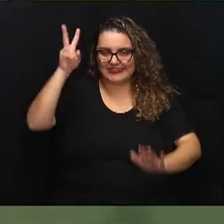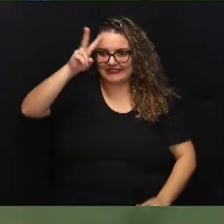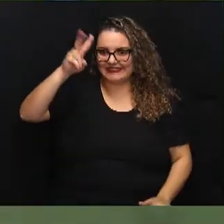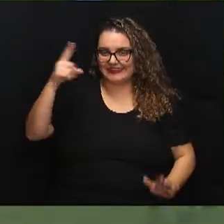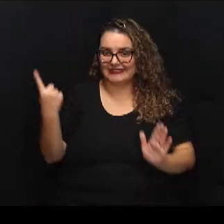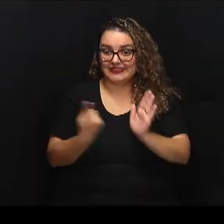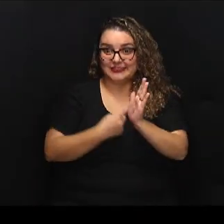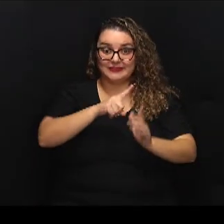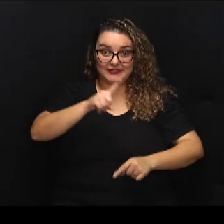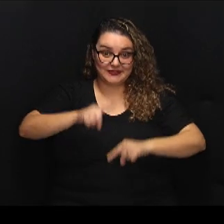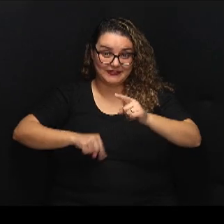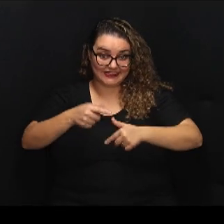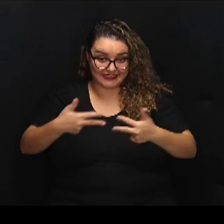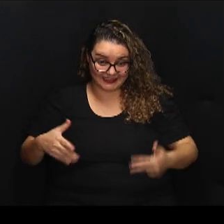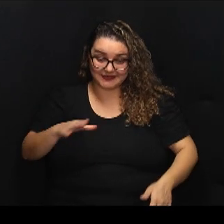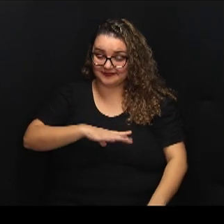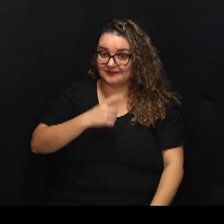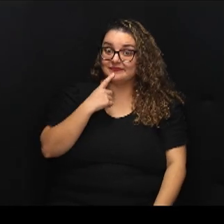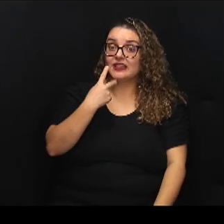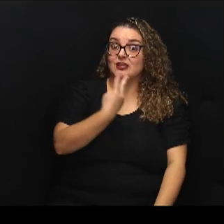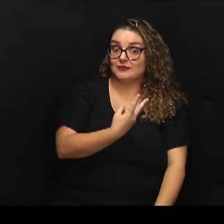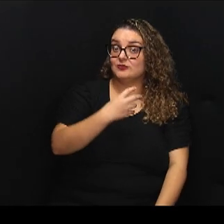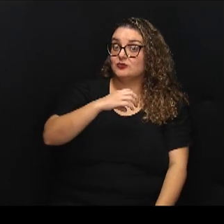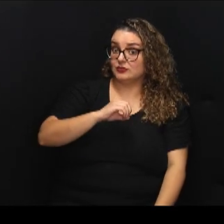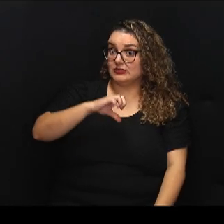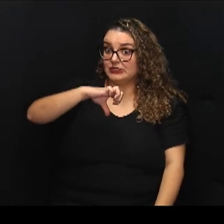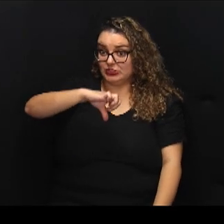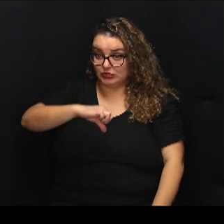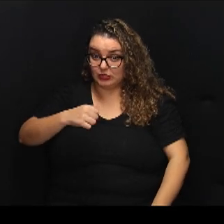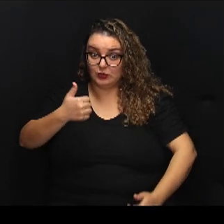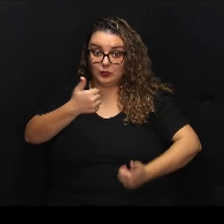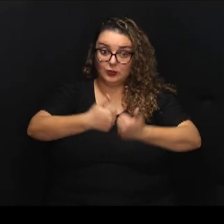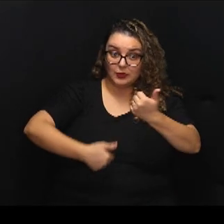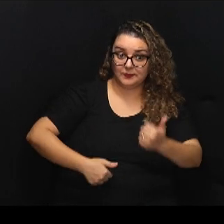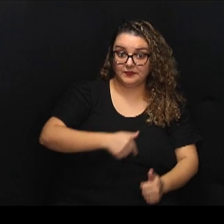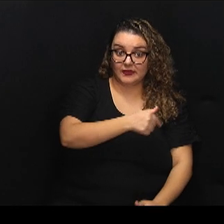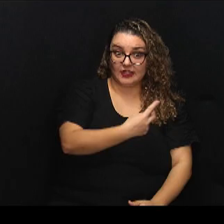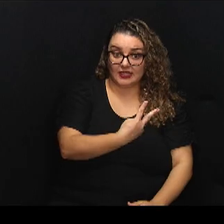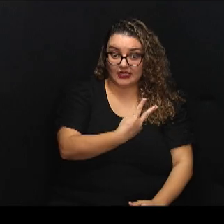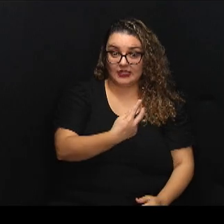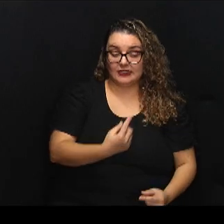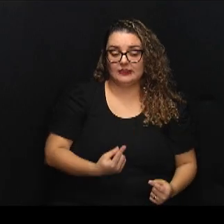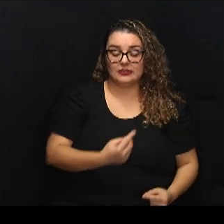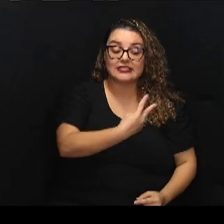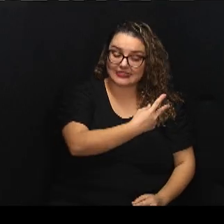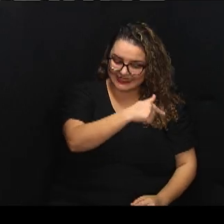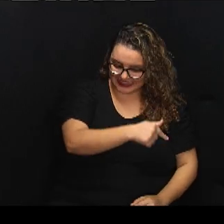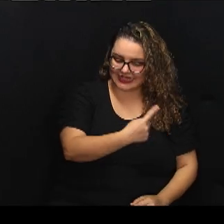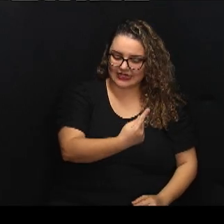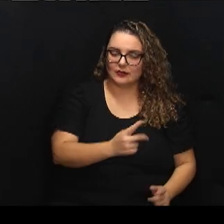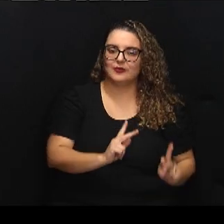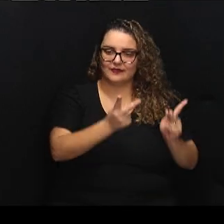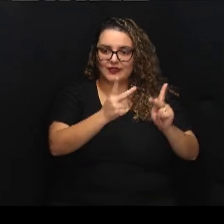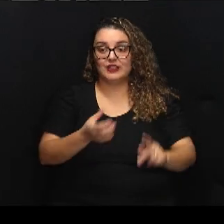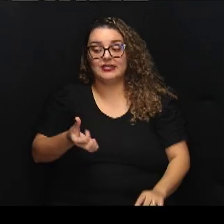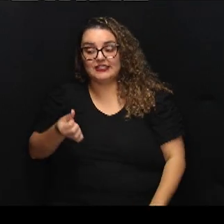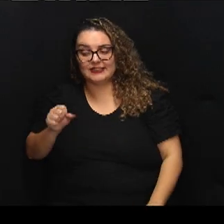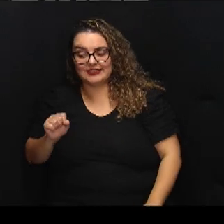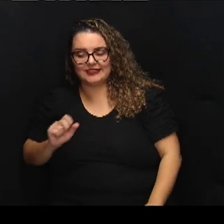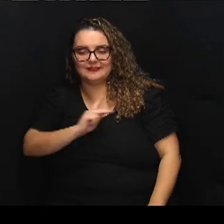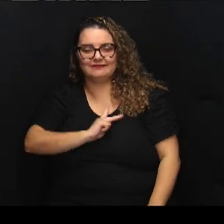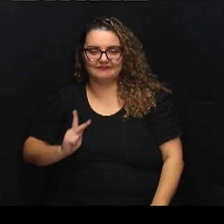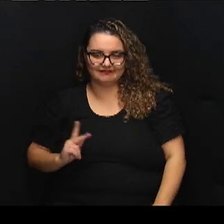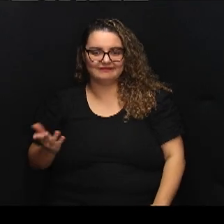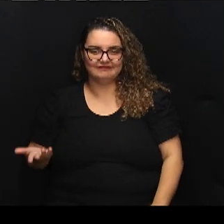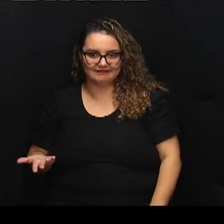de Campinas. São 209 jogos, 71 vitórias para o Guarani, 68 para a Ponte